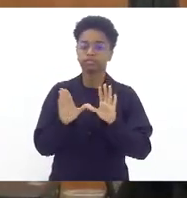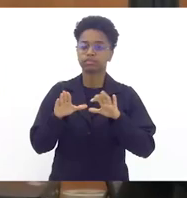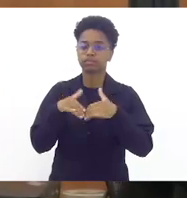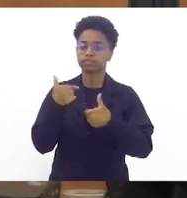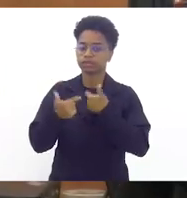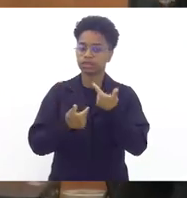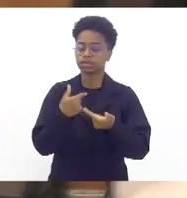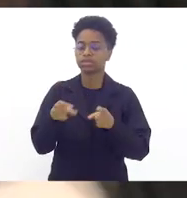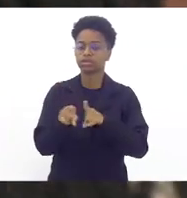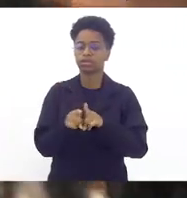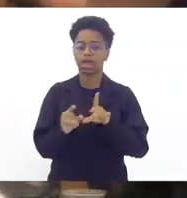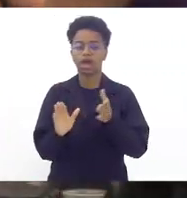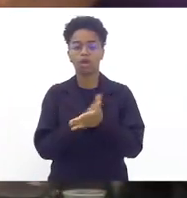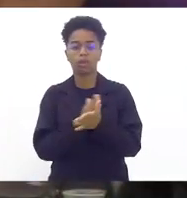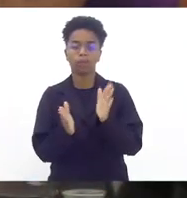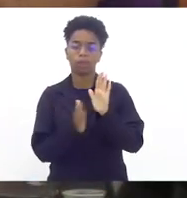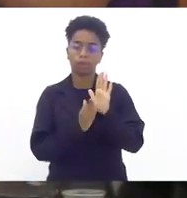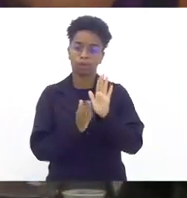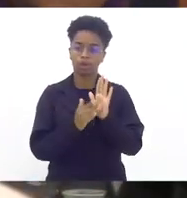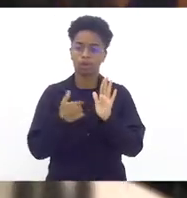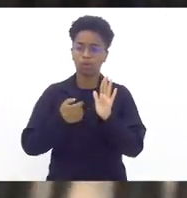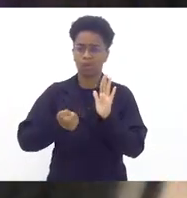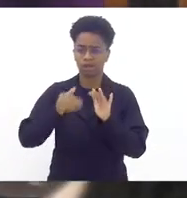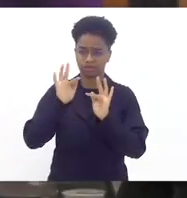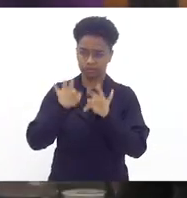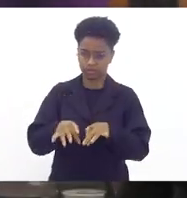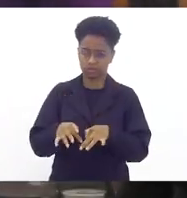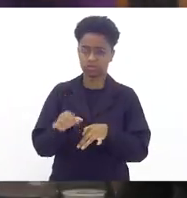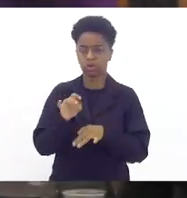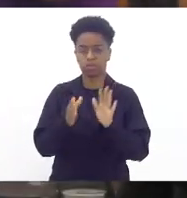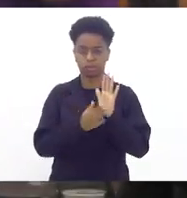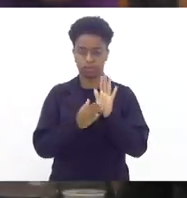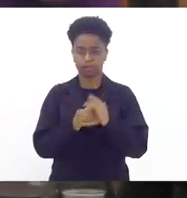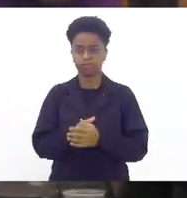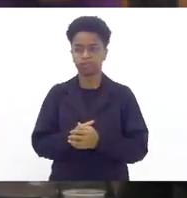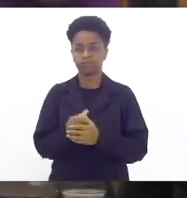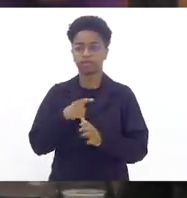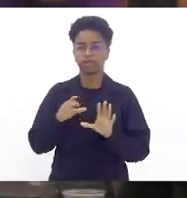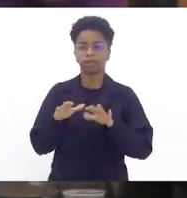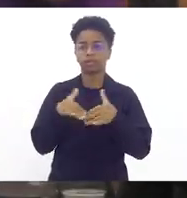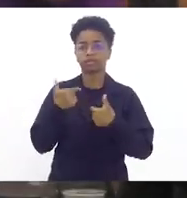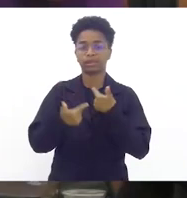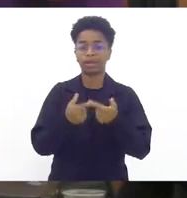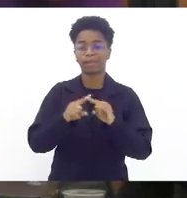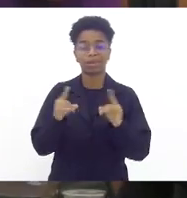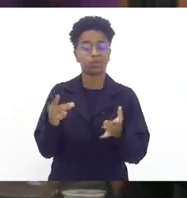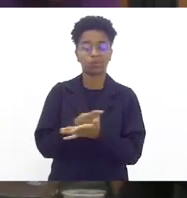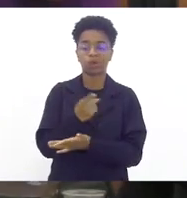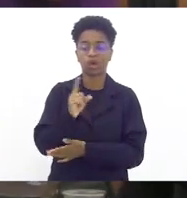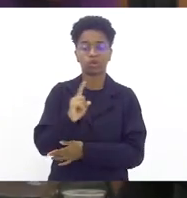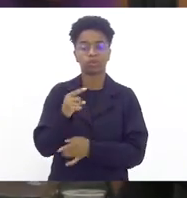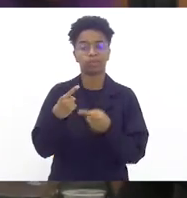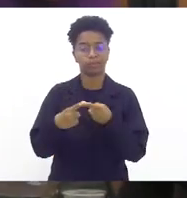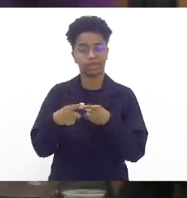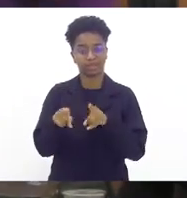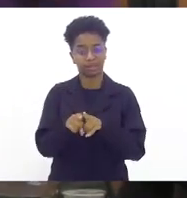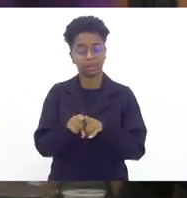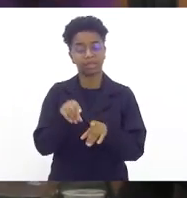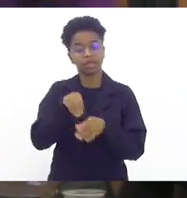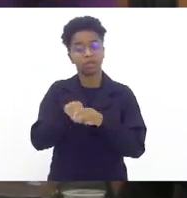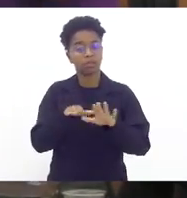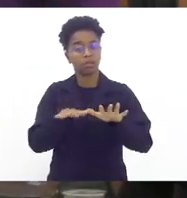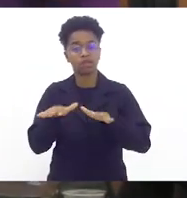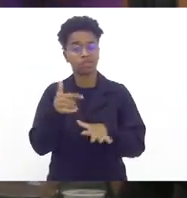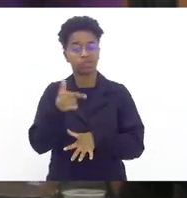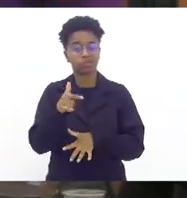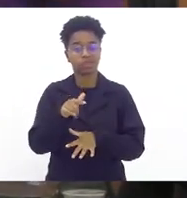propostas para serem encaminhadas. Estou acabando, estou fazendo a proposta aqui. Esse grupo de trabalho não aconteceu, porque, inclusive nos movimentos não houve